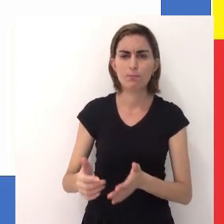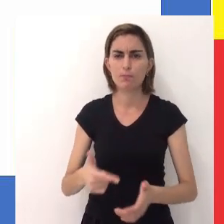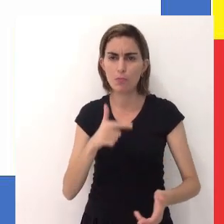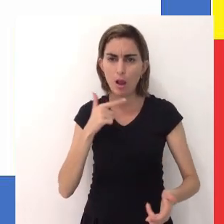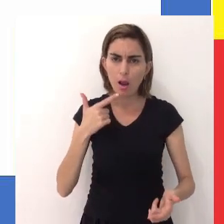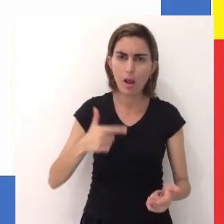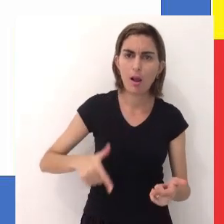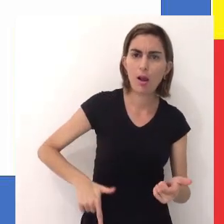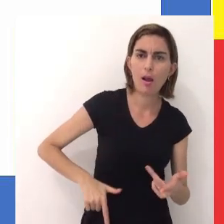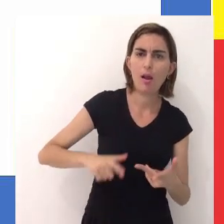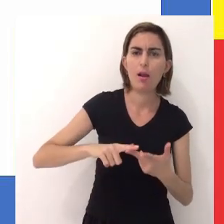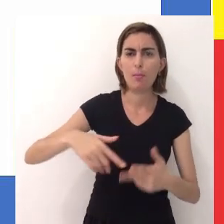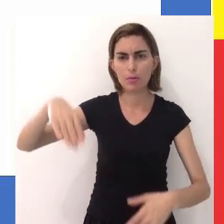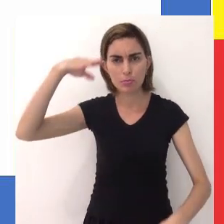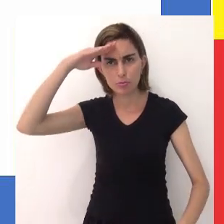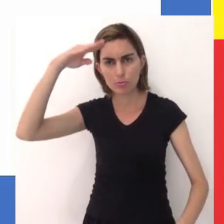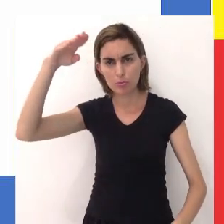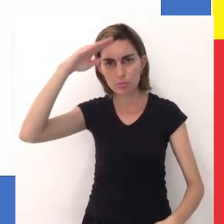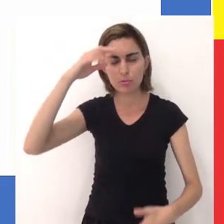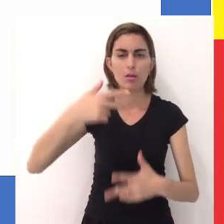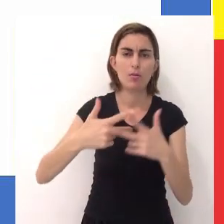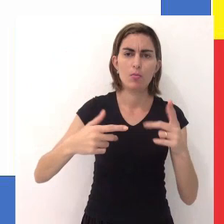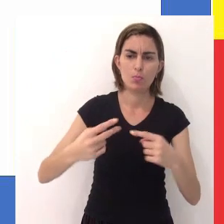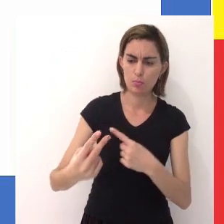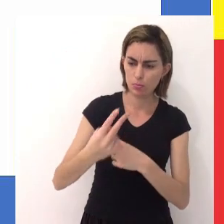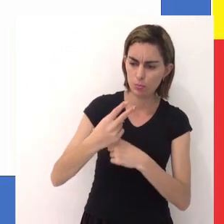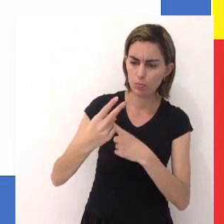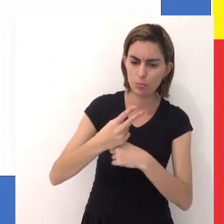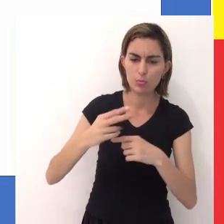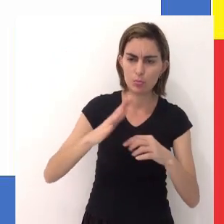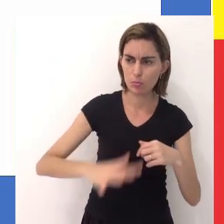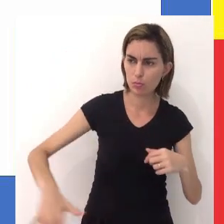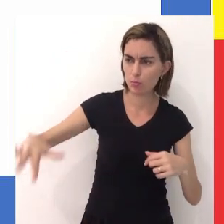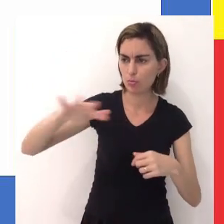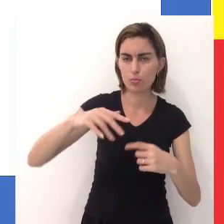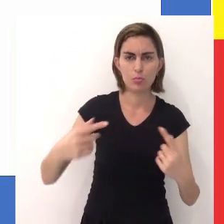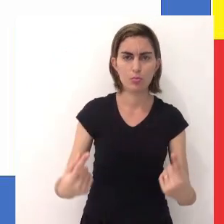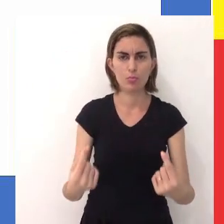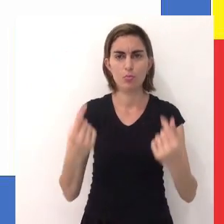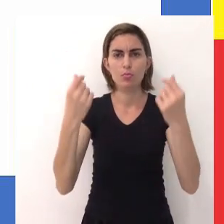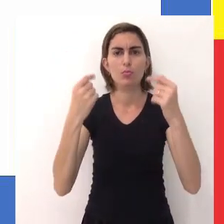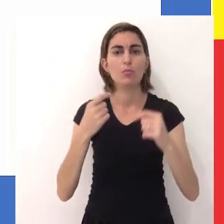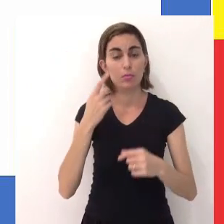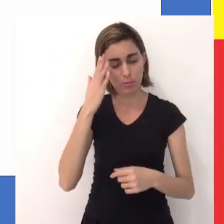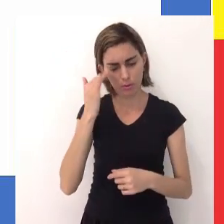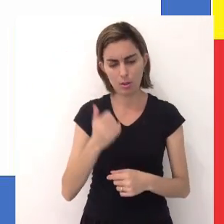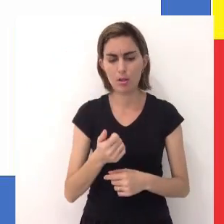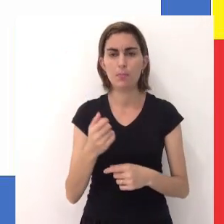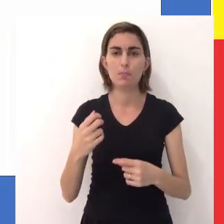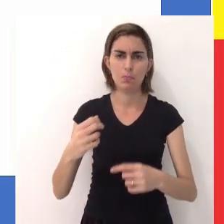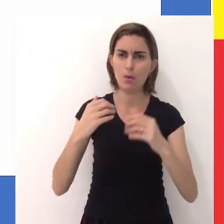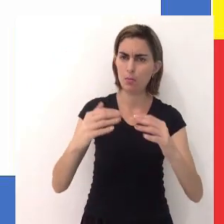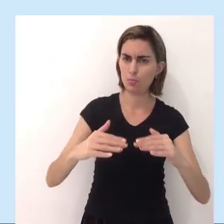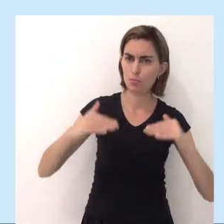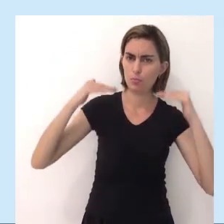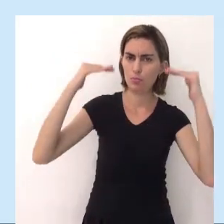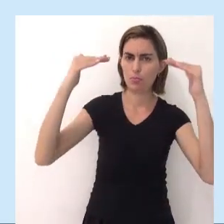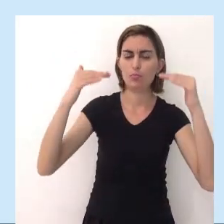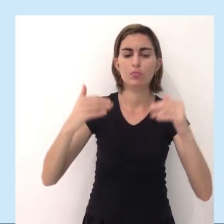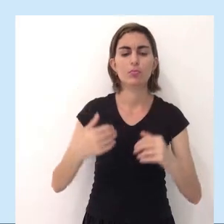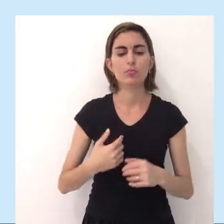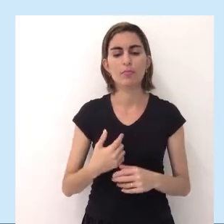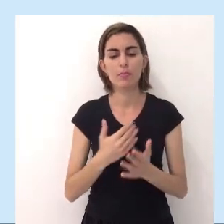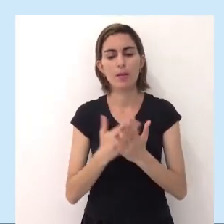nos seus armamentos, nos seus soldados, tá? Para proteger o seu poder. Vocês sabem que quanto mais poder